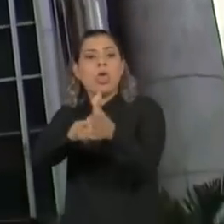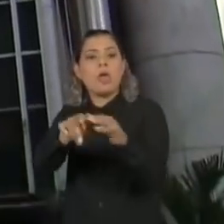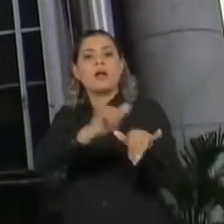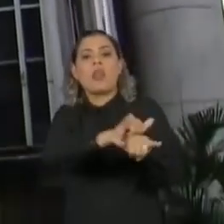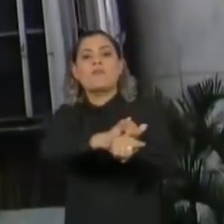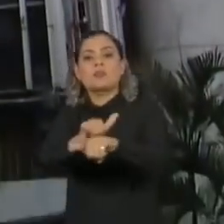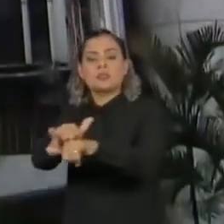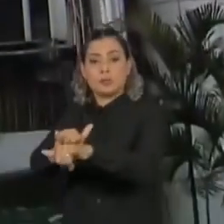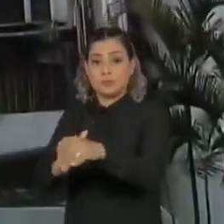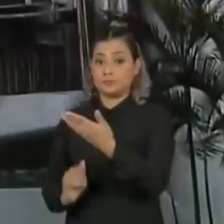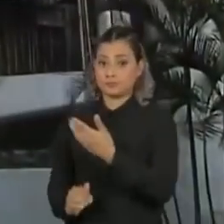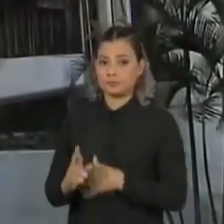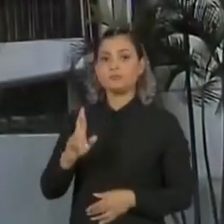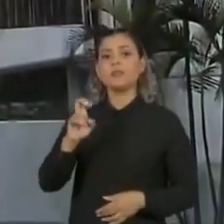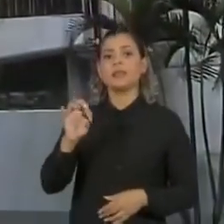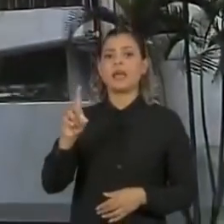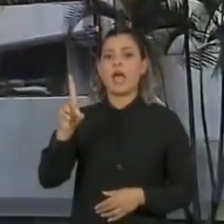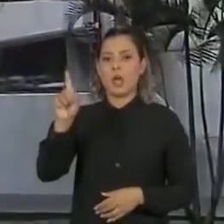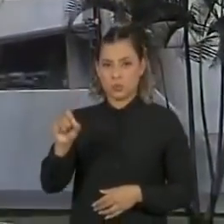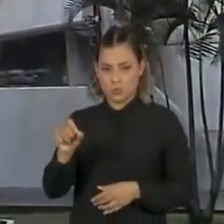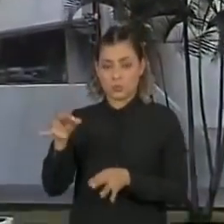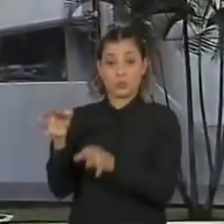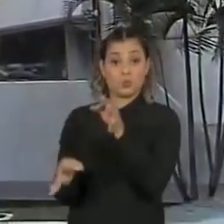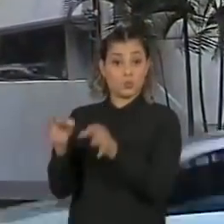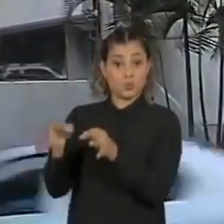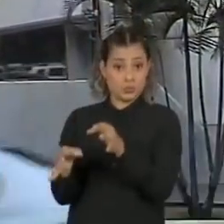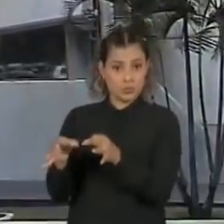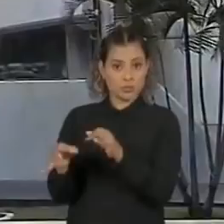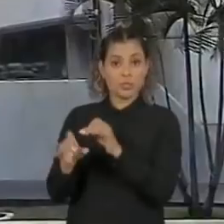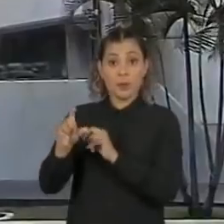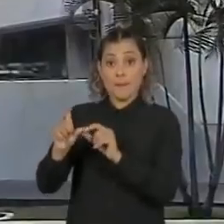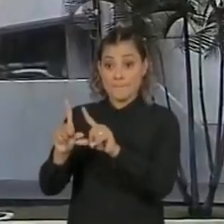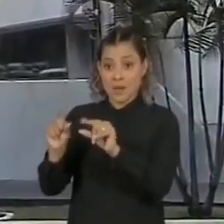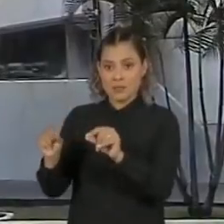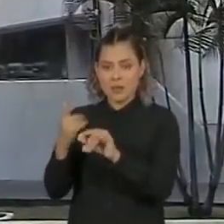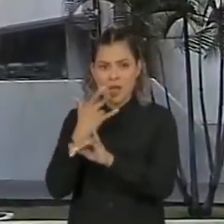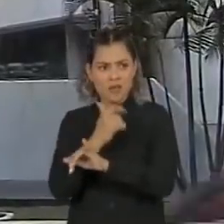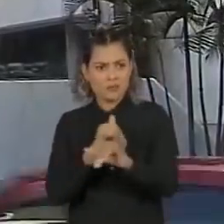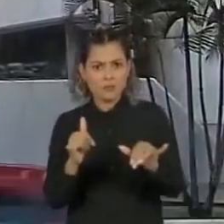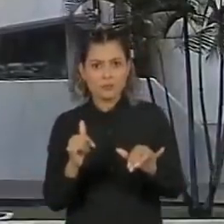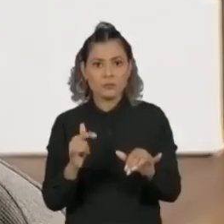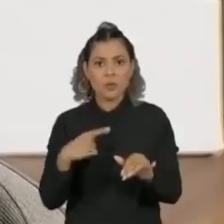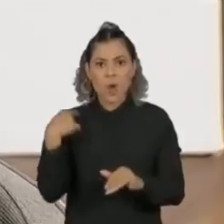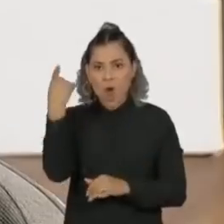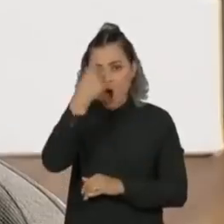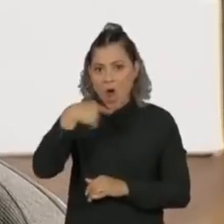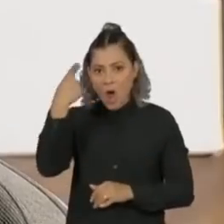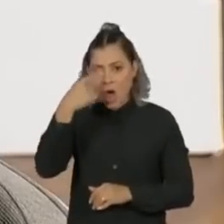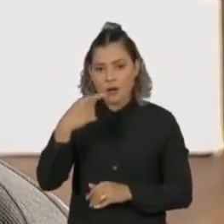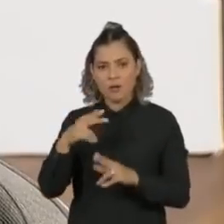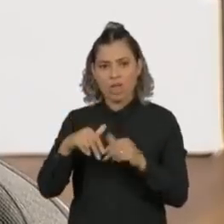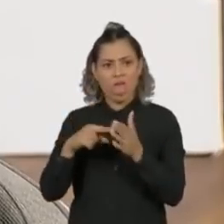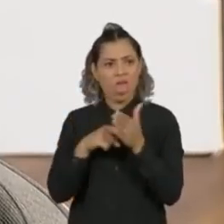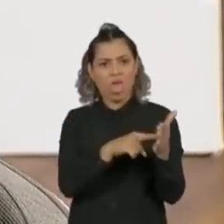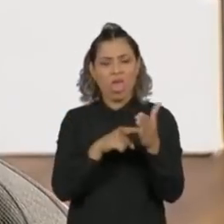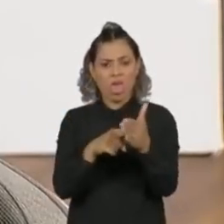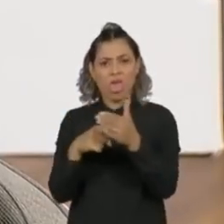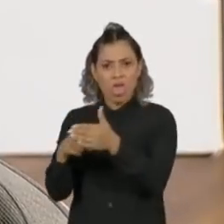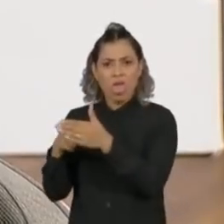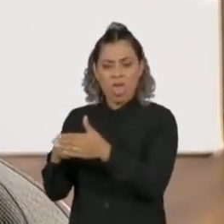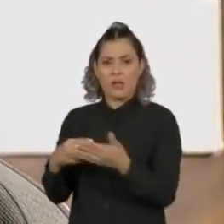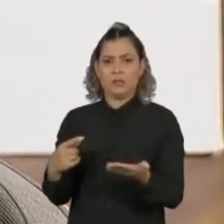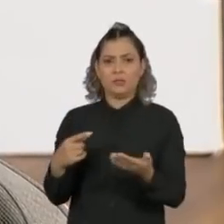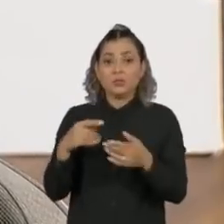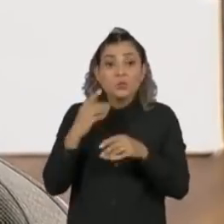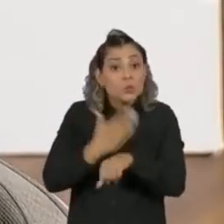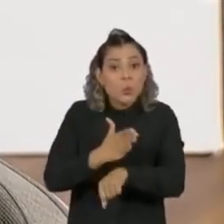O juiz Ricardo Leite, da 10ª Vara do Distrito Federal, disse que deixava de receber por hora a denúncia contra Glenn Greenwald,